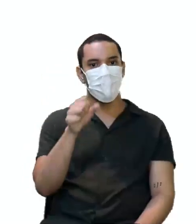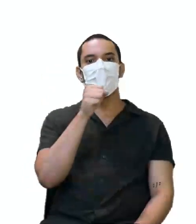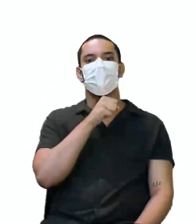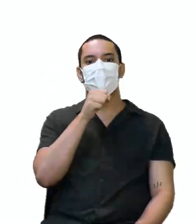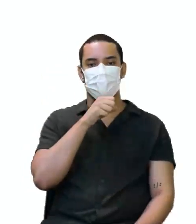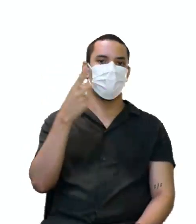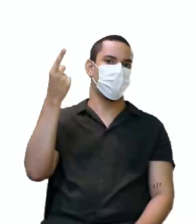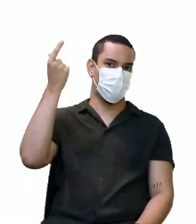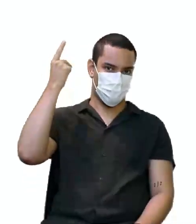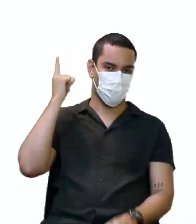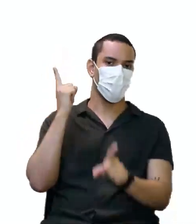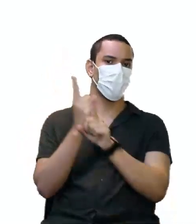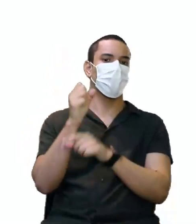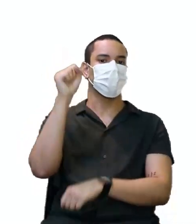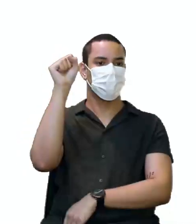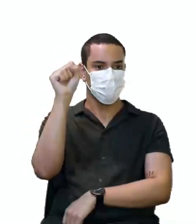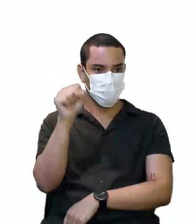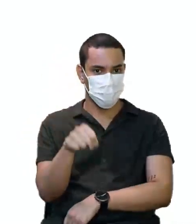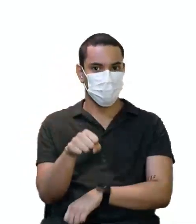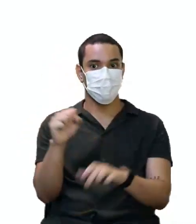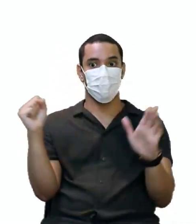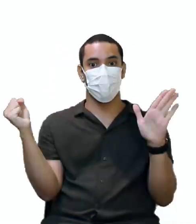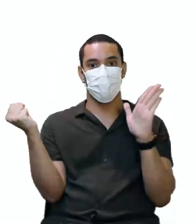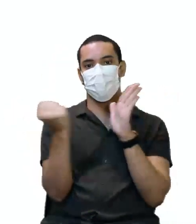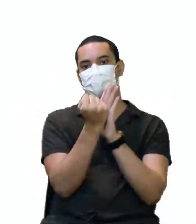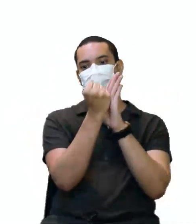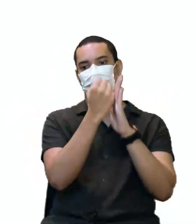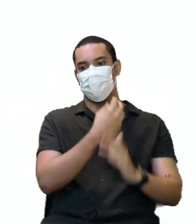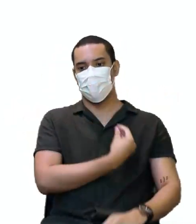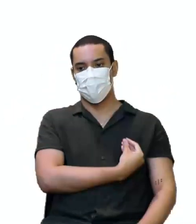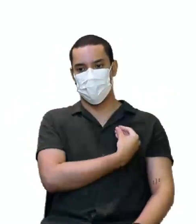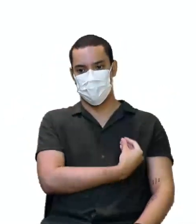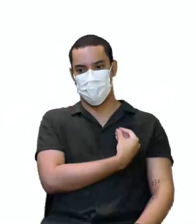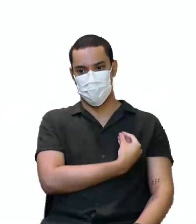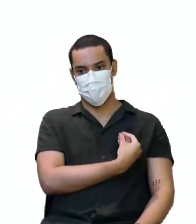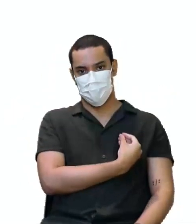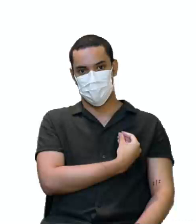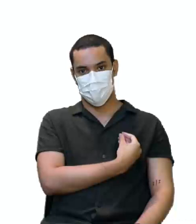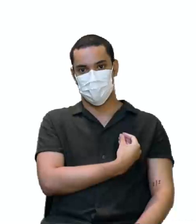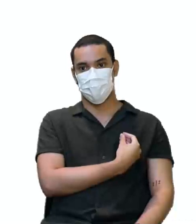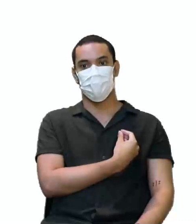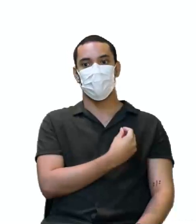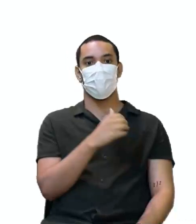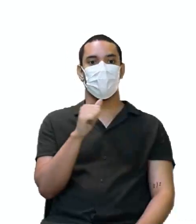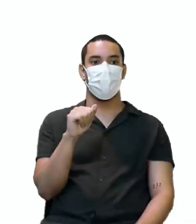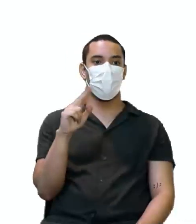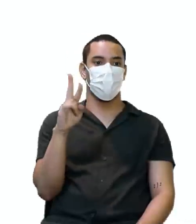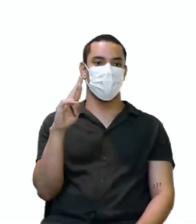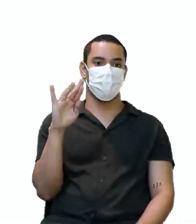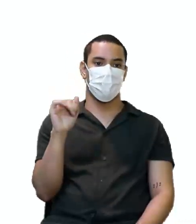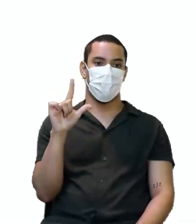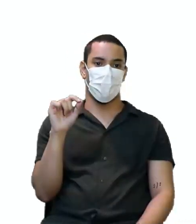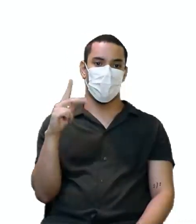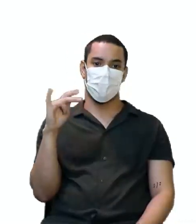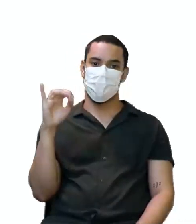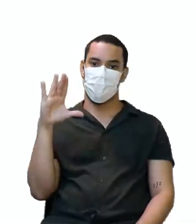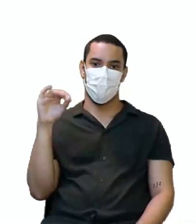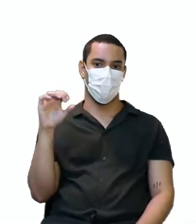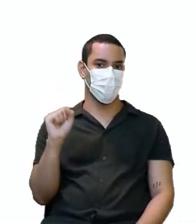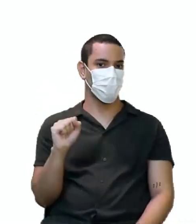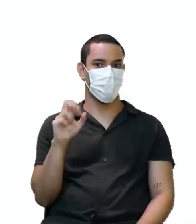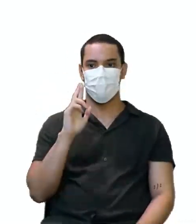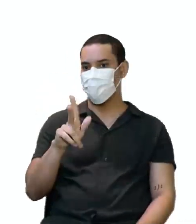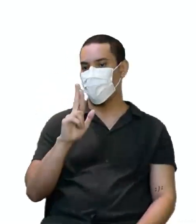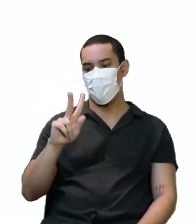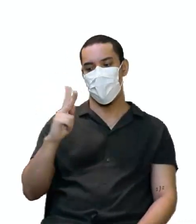antigo encontrado, tá? Que marca a existência, a presença dos Australopithecus afarensis. Não quer dizer que